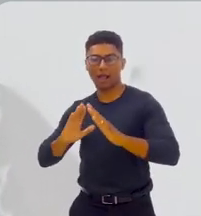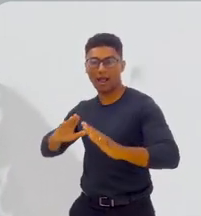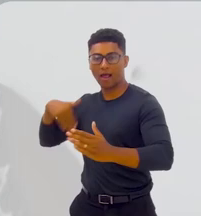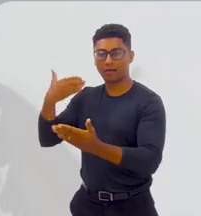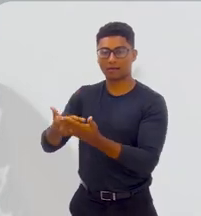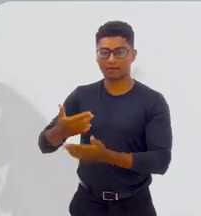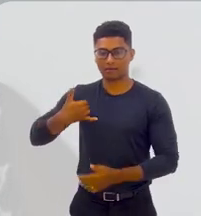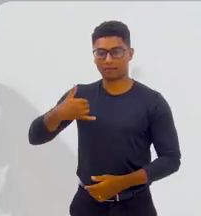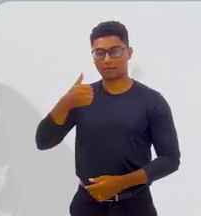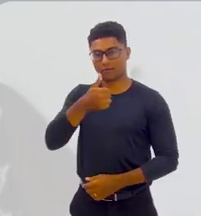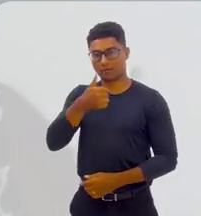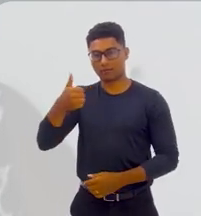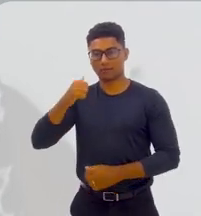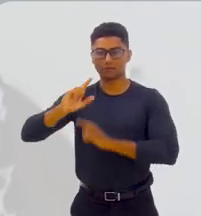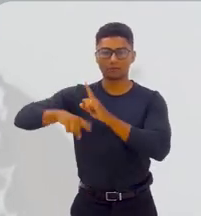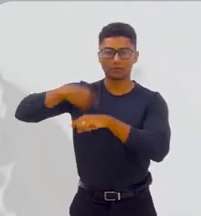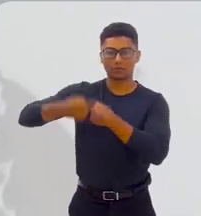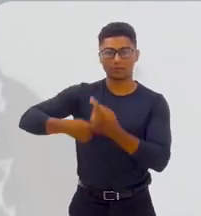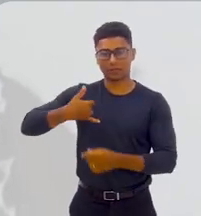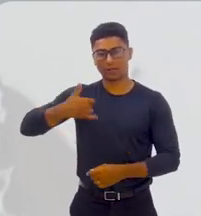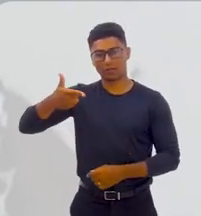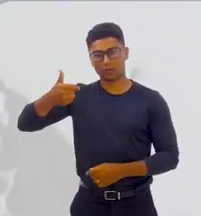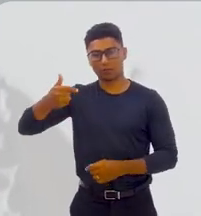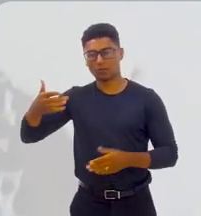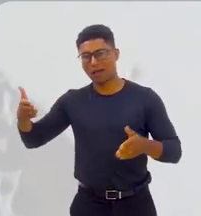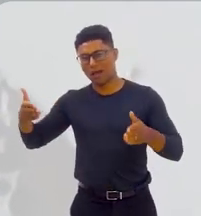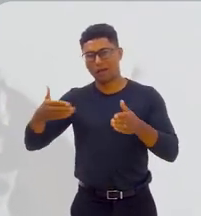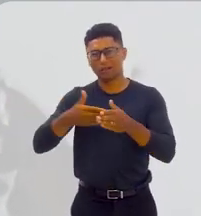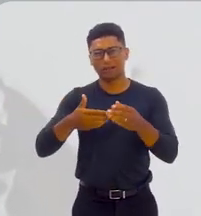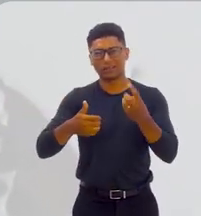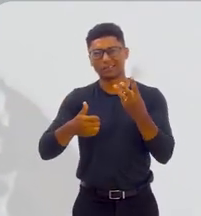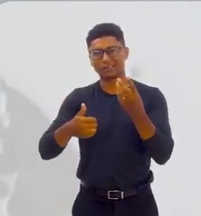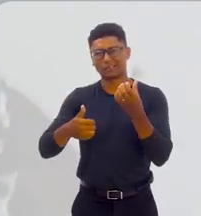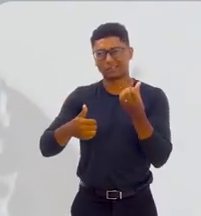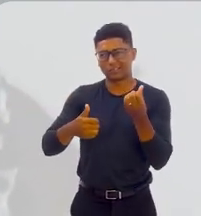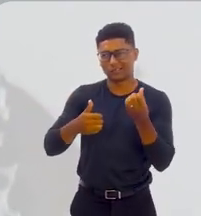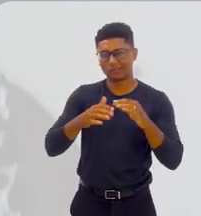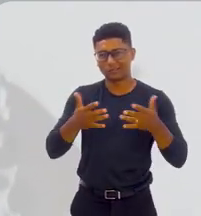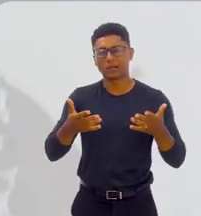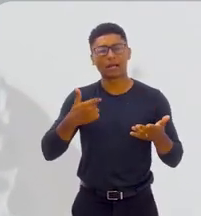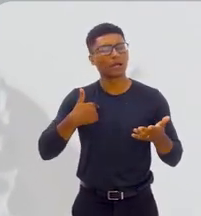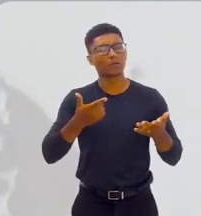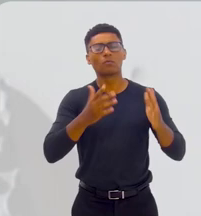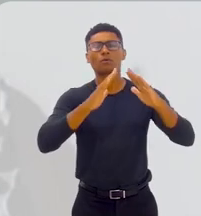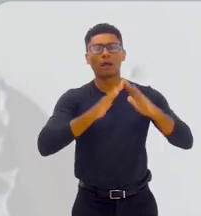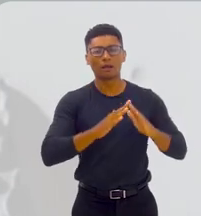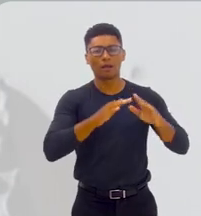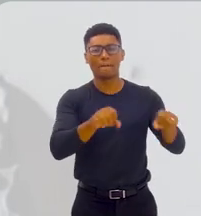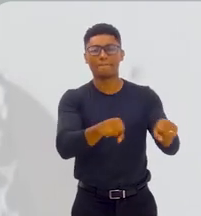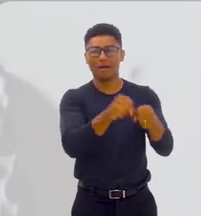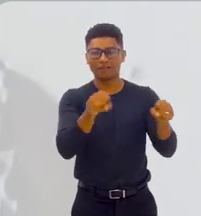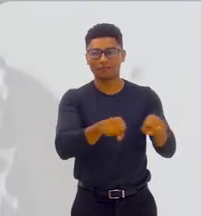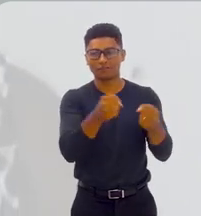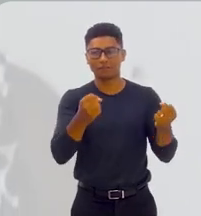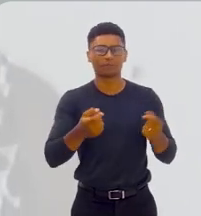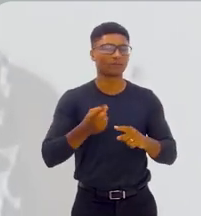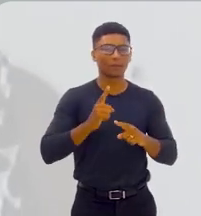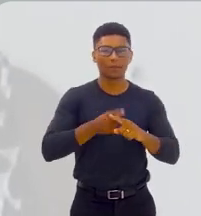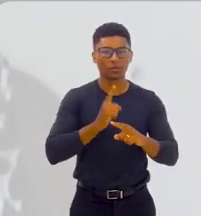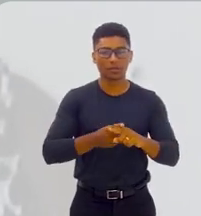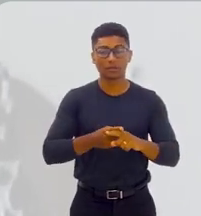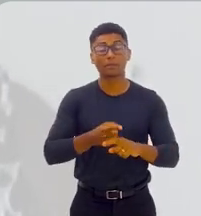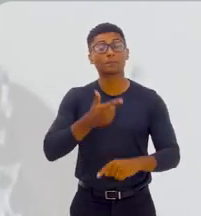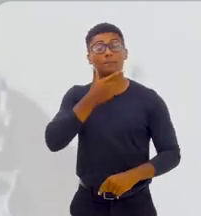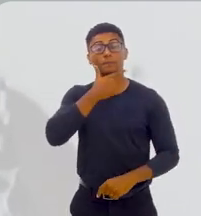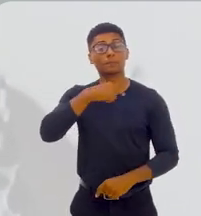11 anos. A partir dos 12 até 30 e poucos anos, eu vivi na Pavuna, né? Eu vivi na Pavuna porque